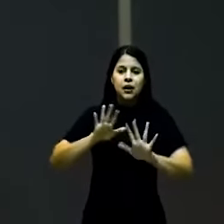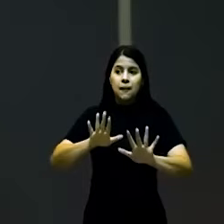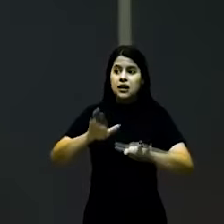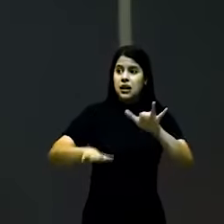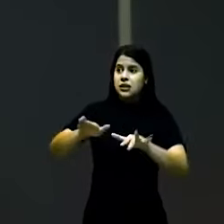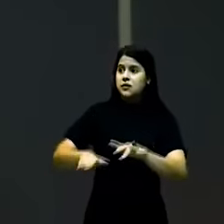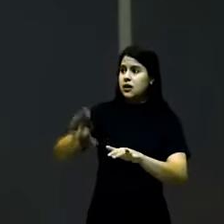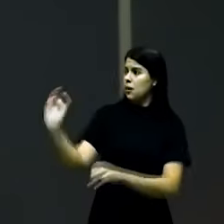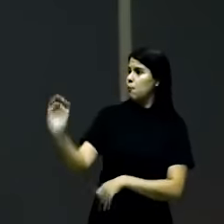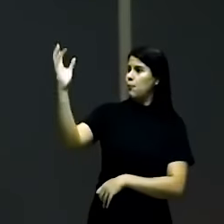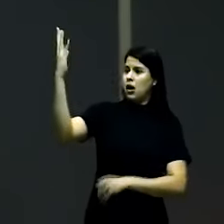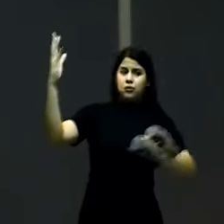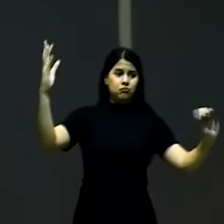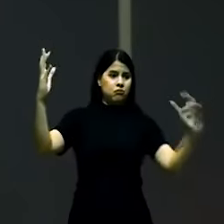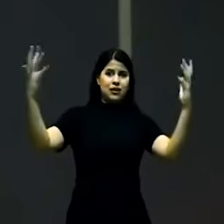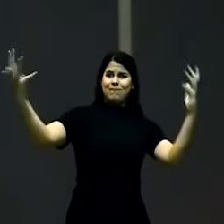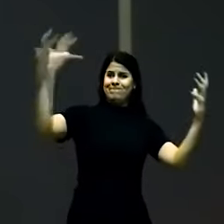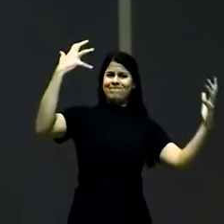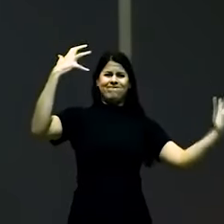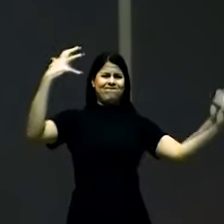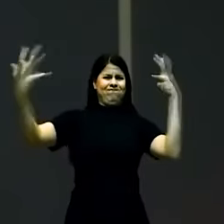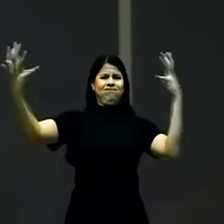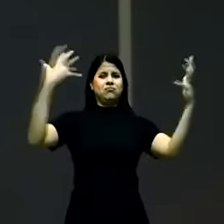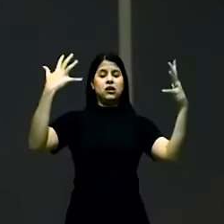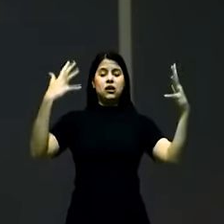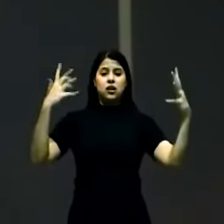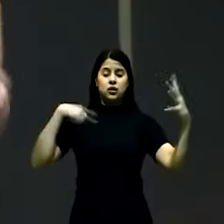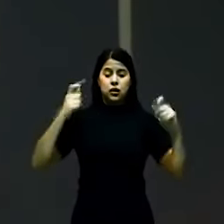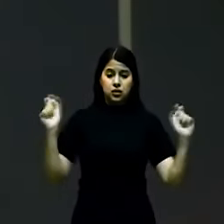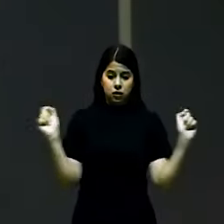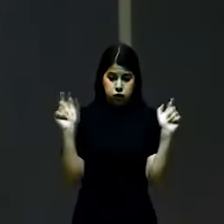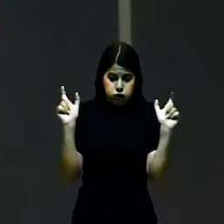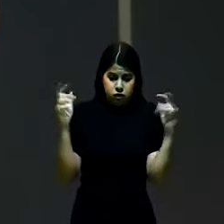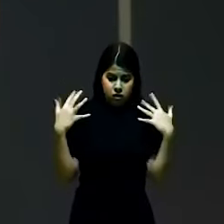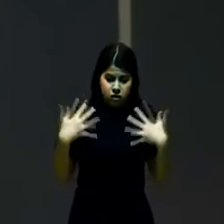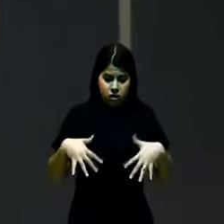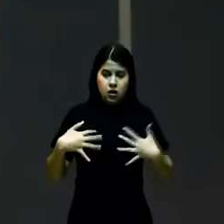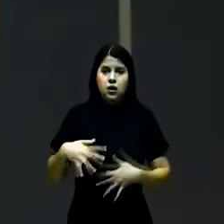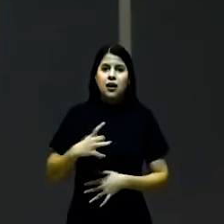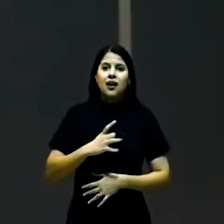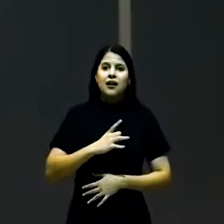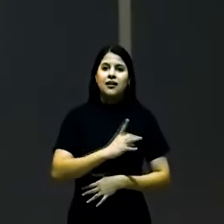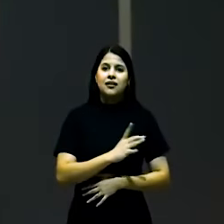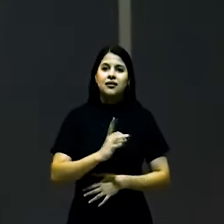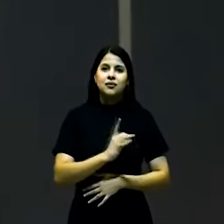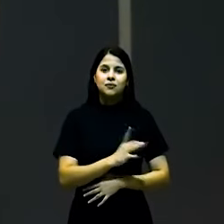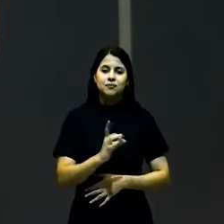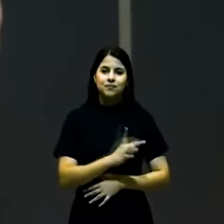faz sentir medo. O tempo vai passando e a gente vai amadurecendo, aí